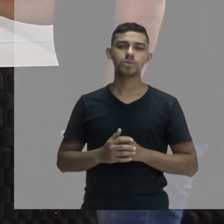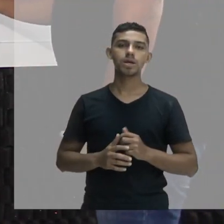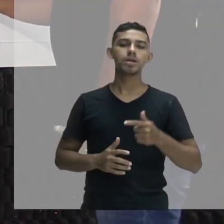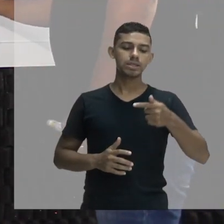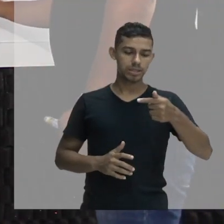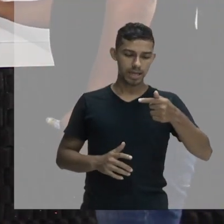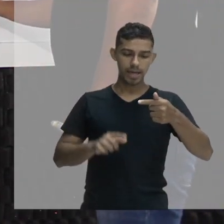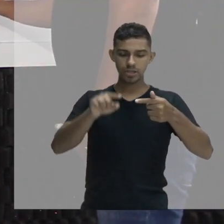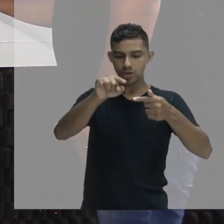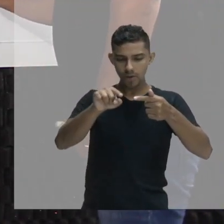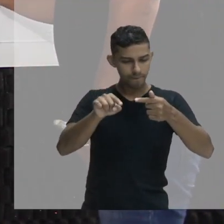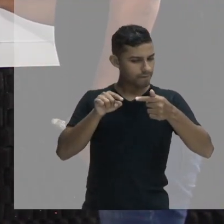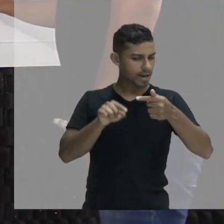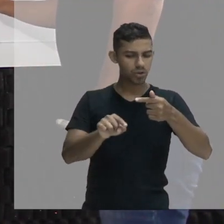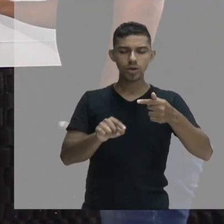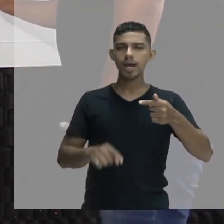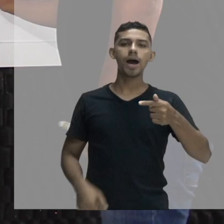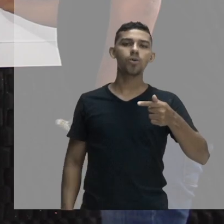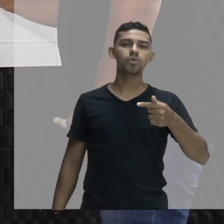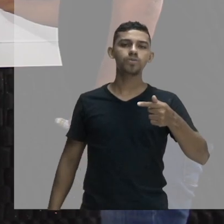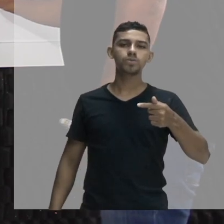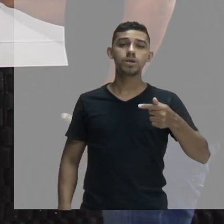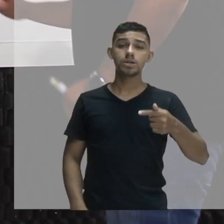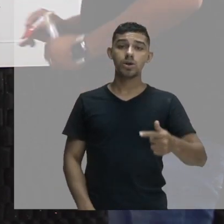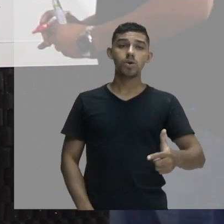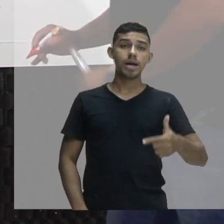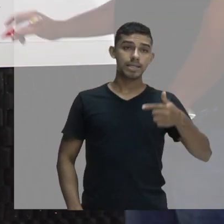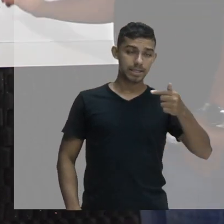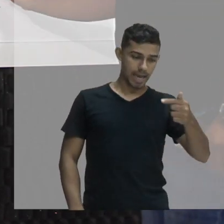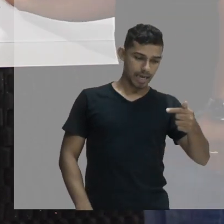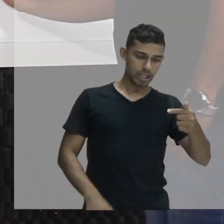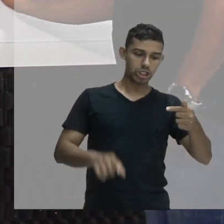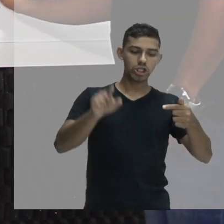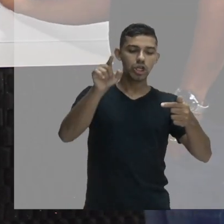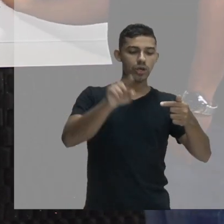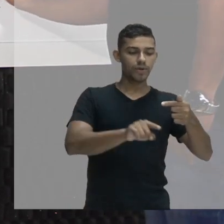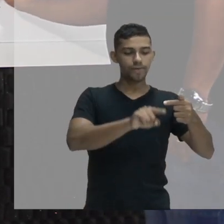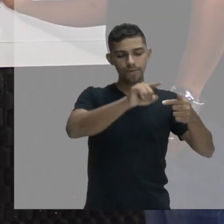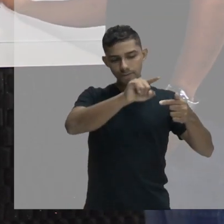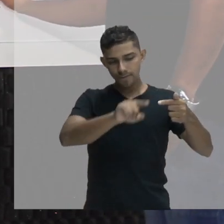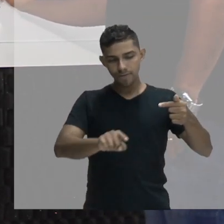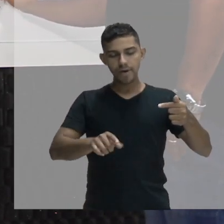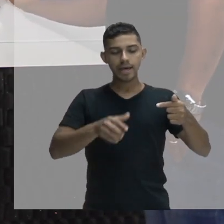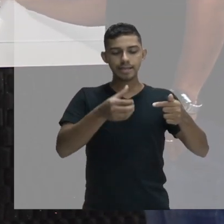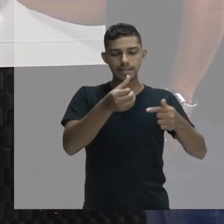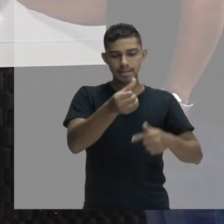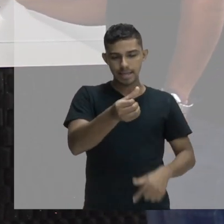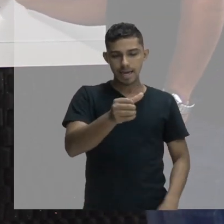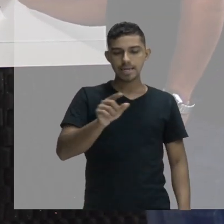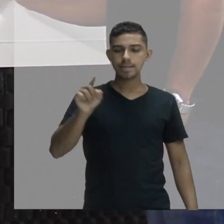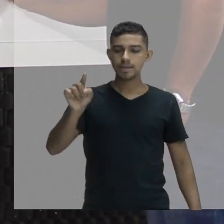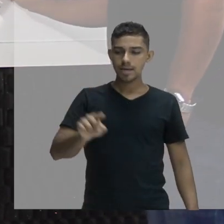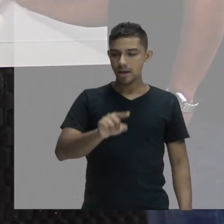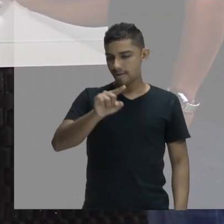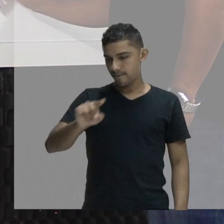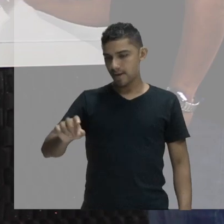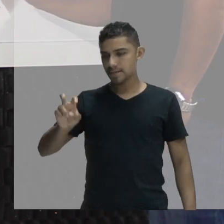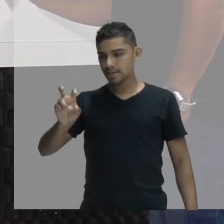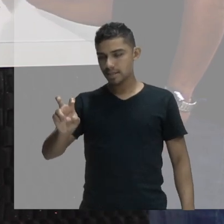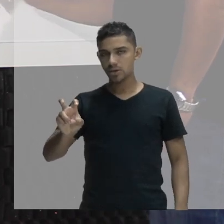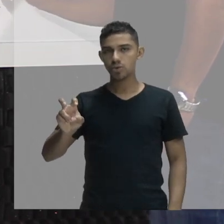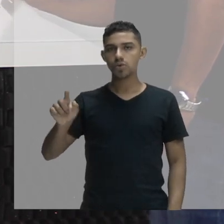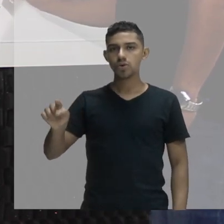aqui 7 fatorial. Então, 7 fatorial vai ser 7 vezes